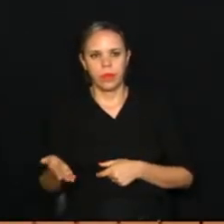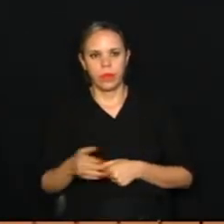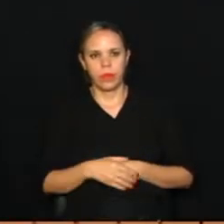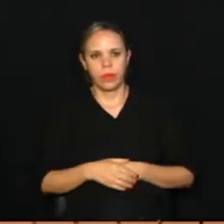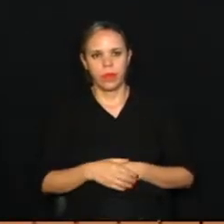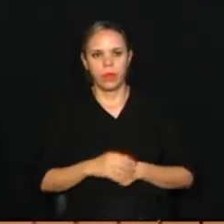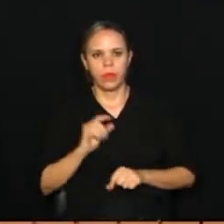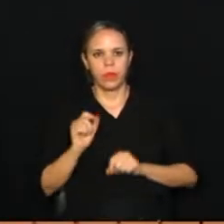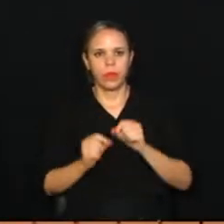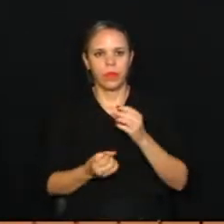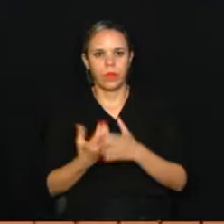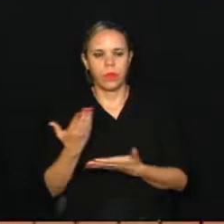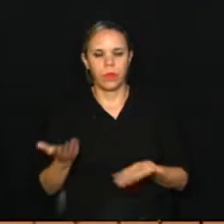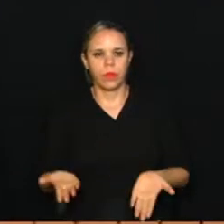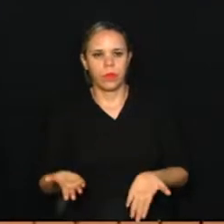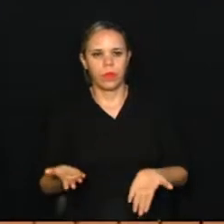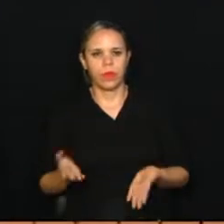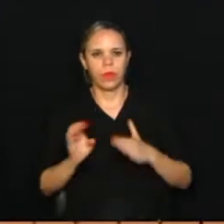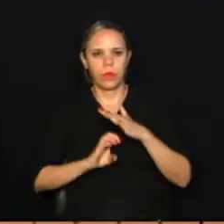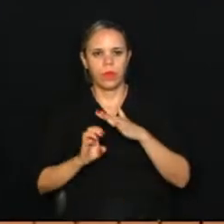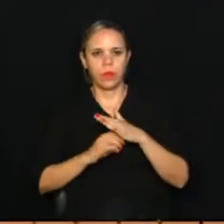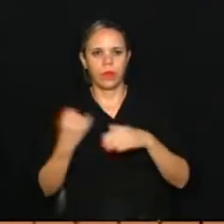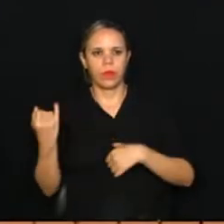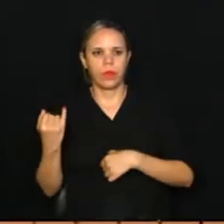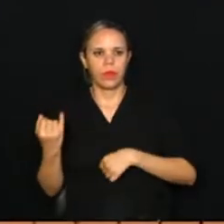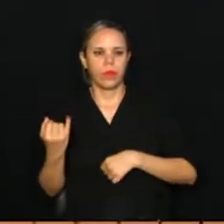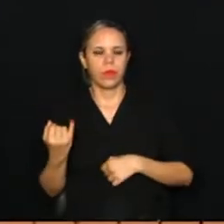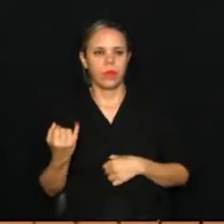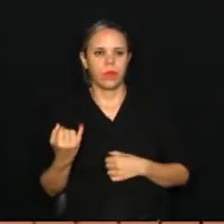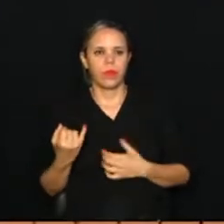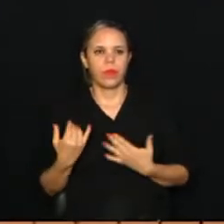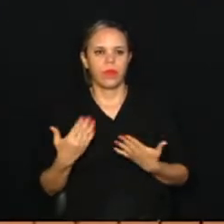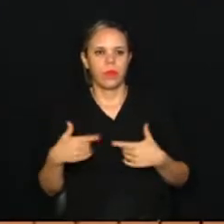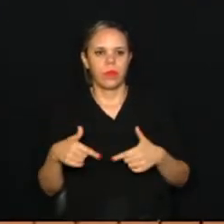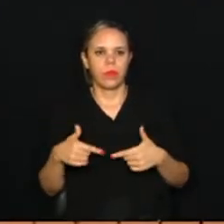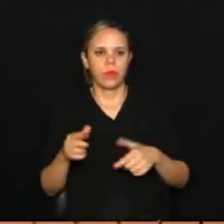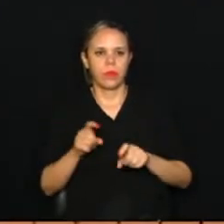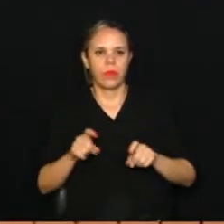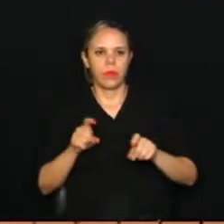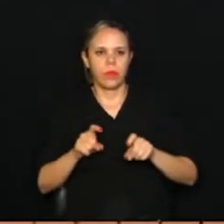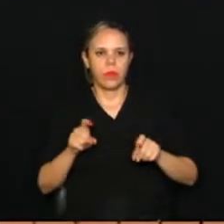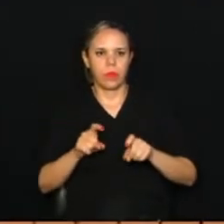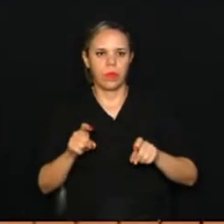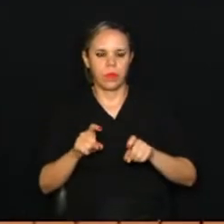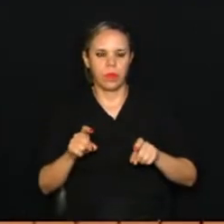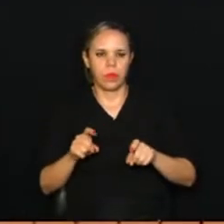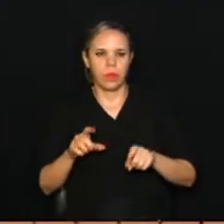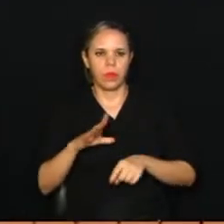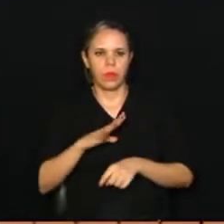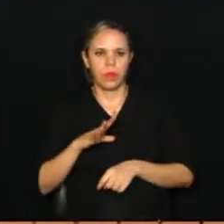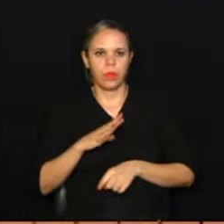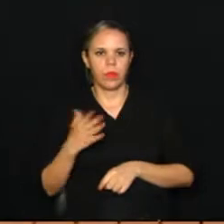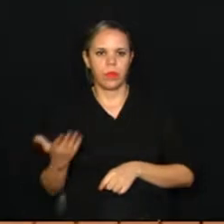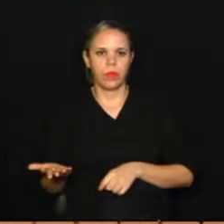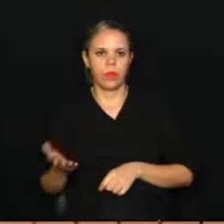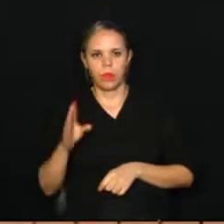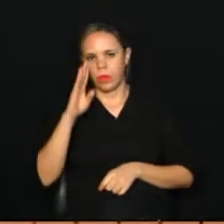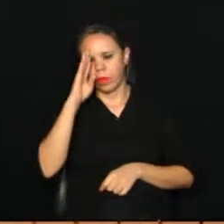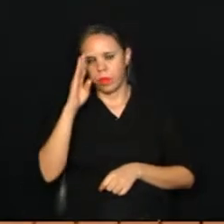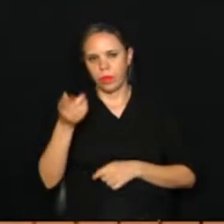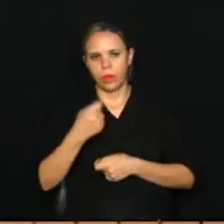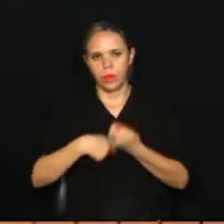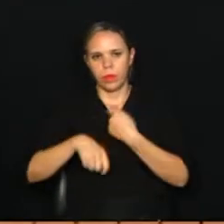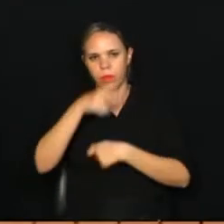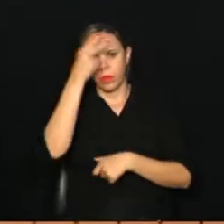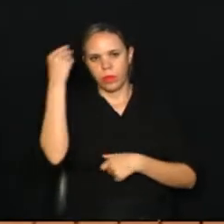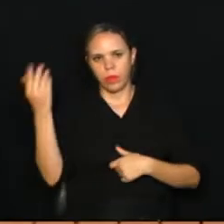que envolve aí essa empresa tão importante que presta serviços de informática para a nossa cidade, principalmente para a administração